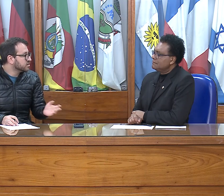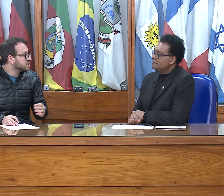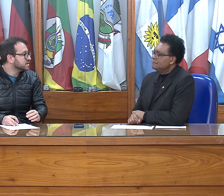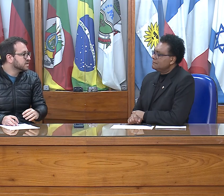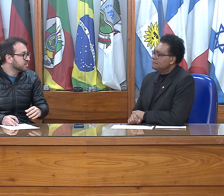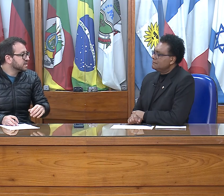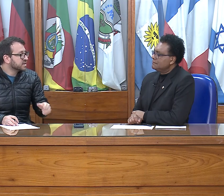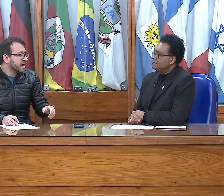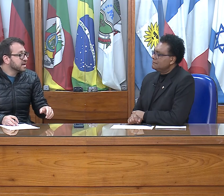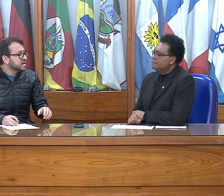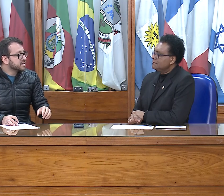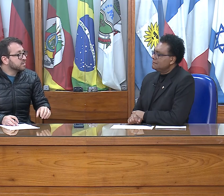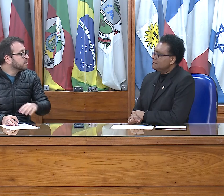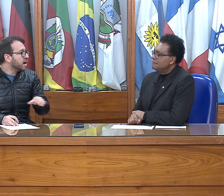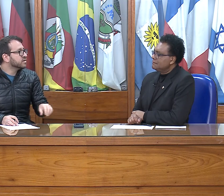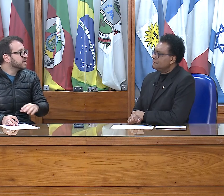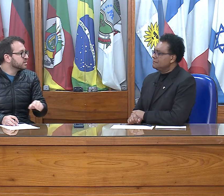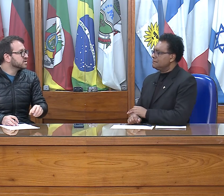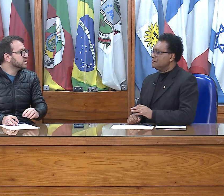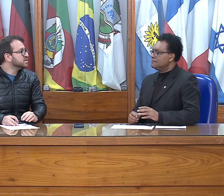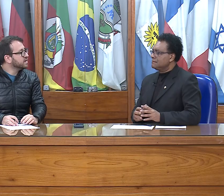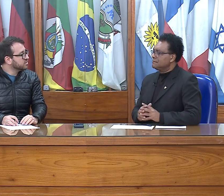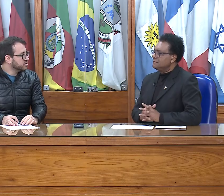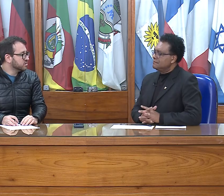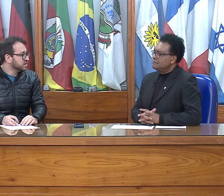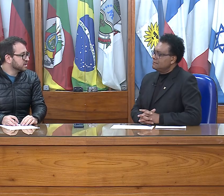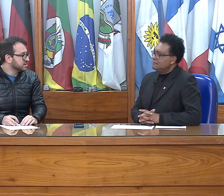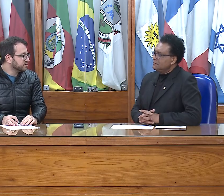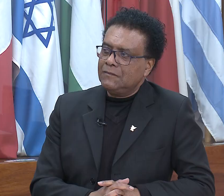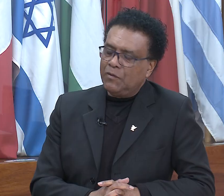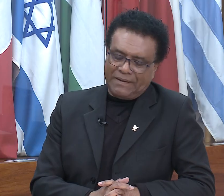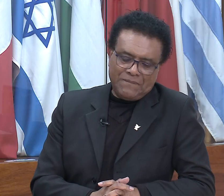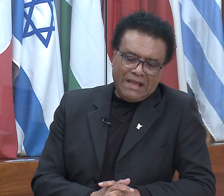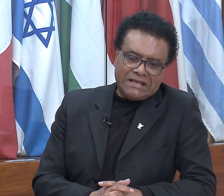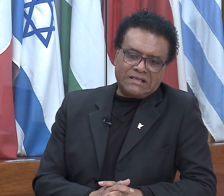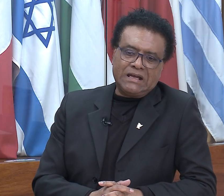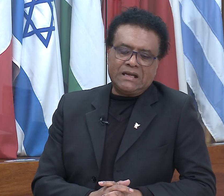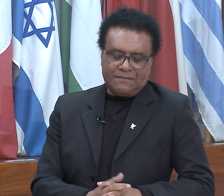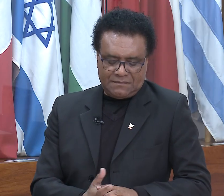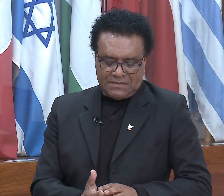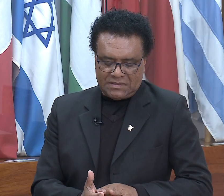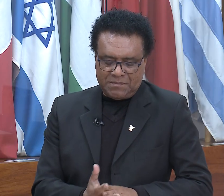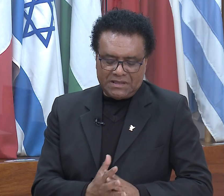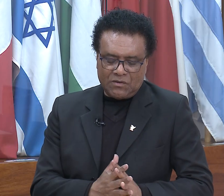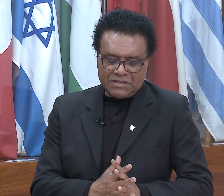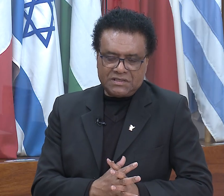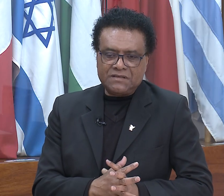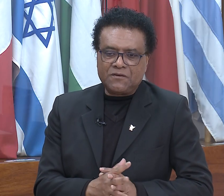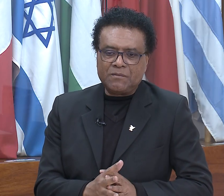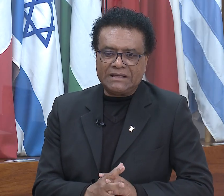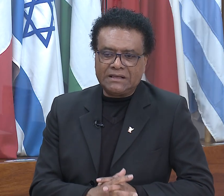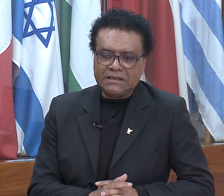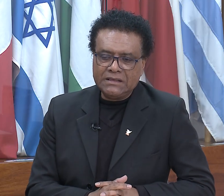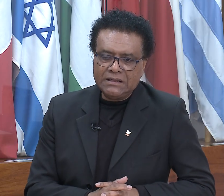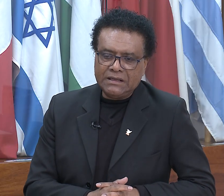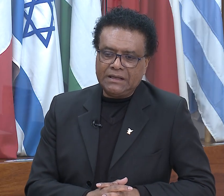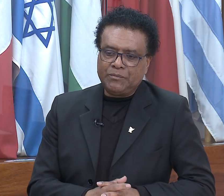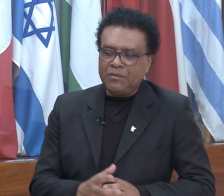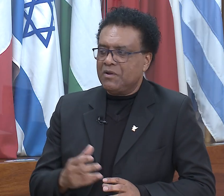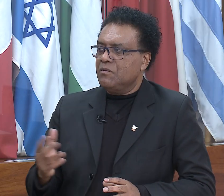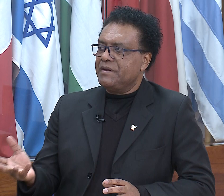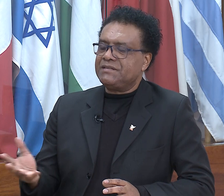né da Corsa também que tá sempre em Pauta né nos grandes veículos de comunicação muito bem essa disciplina Corsan é formada